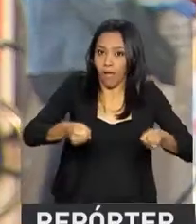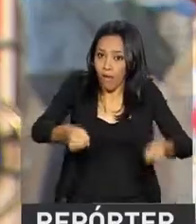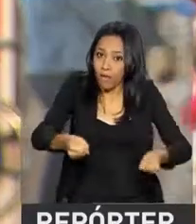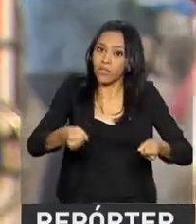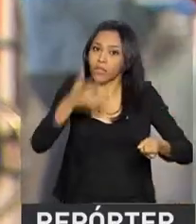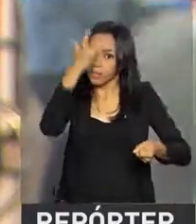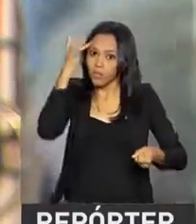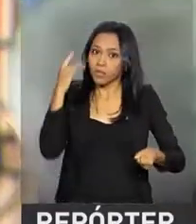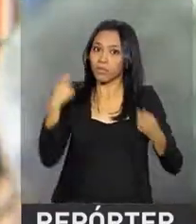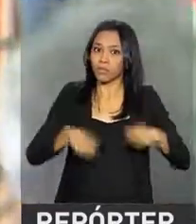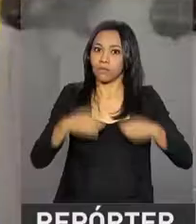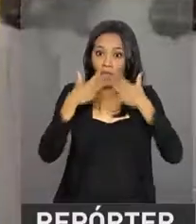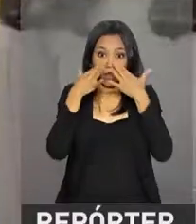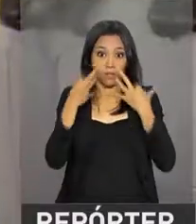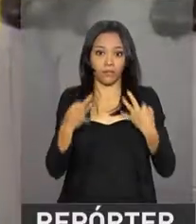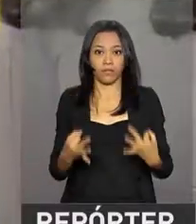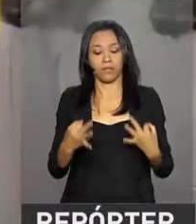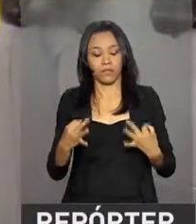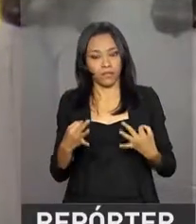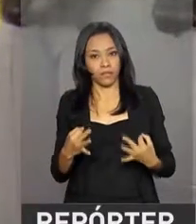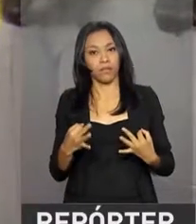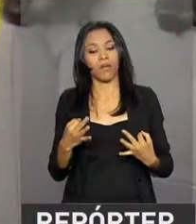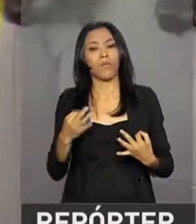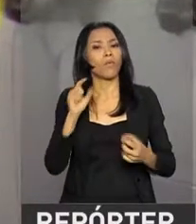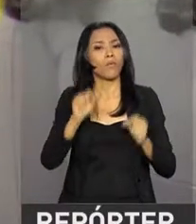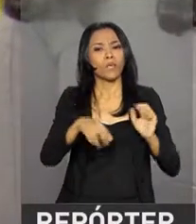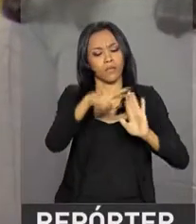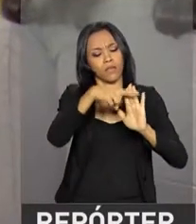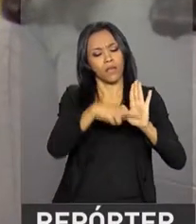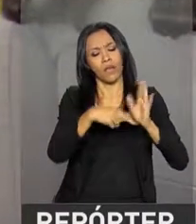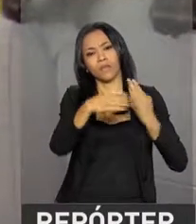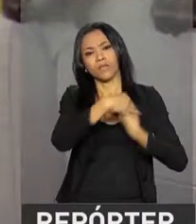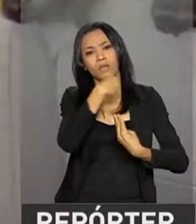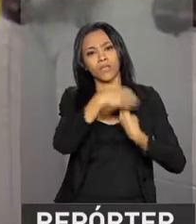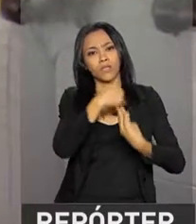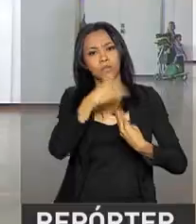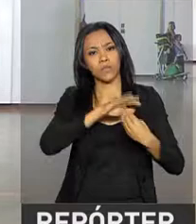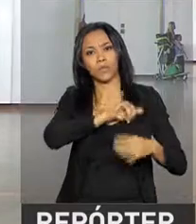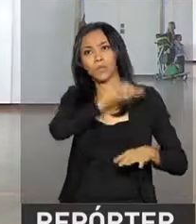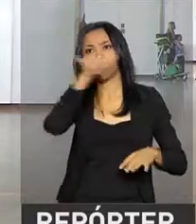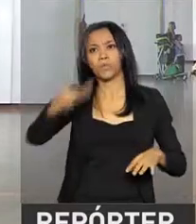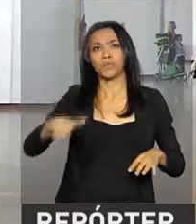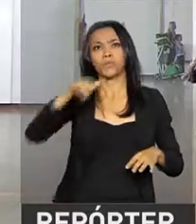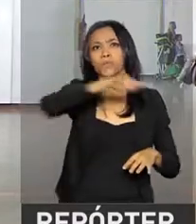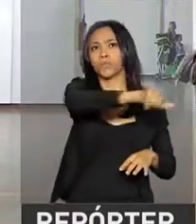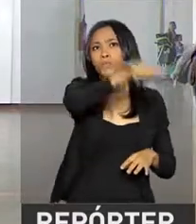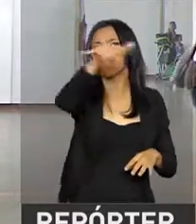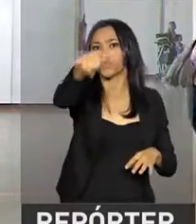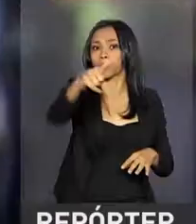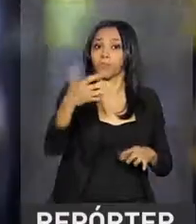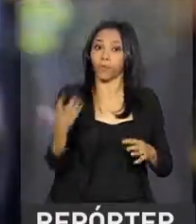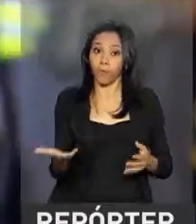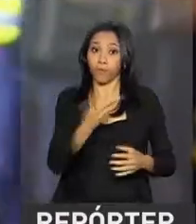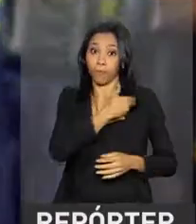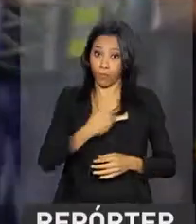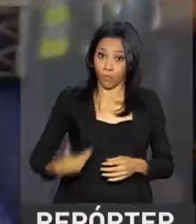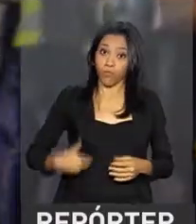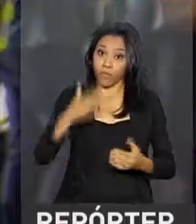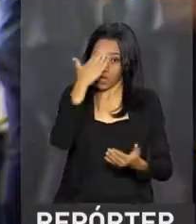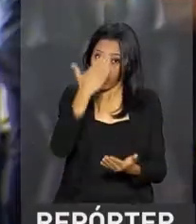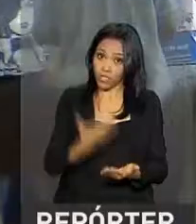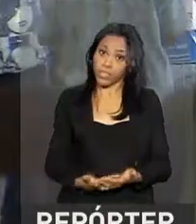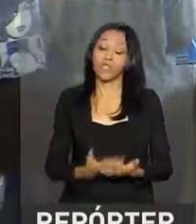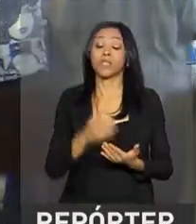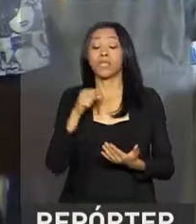pessoas devem prestar mais atenção ainda nas orientações dadas pelas companhias aéreas. Ainda assim, o governo acredita que a operação